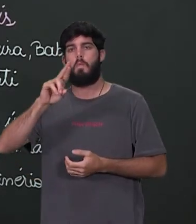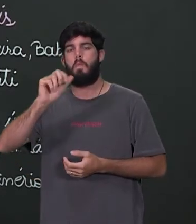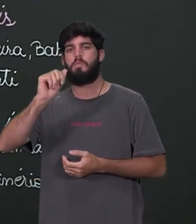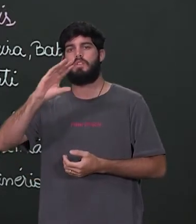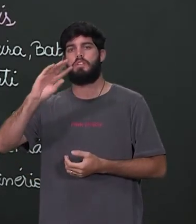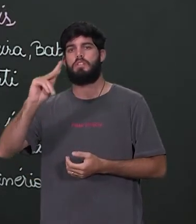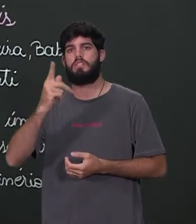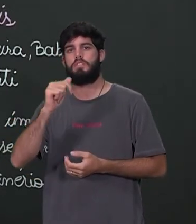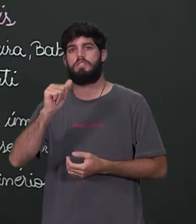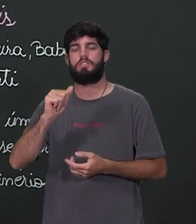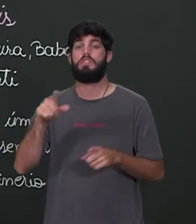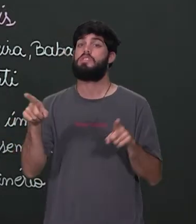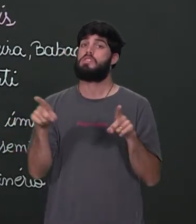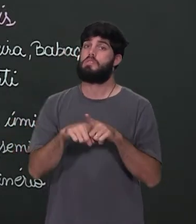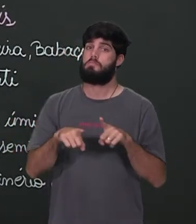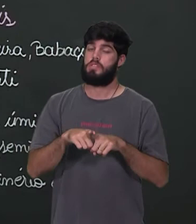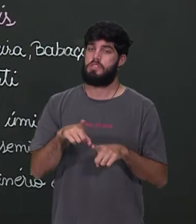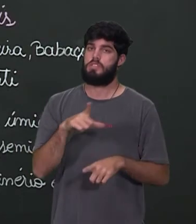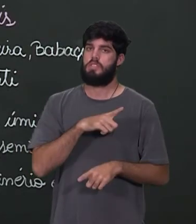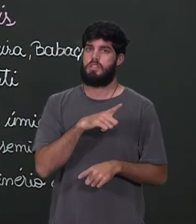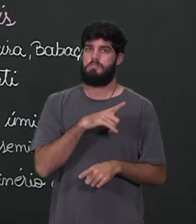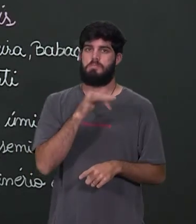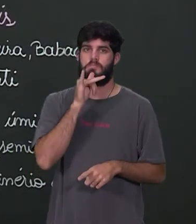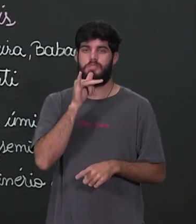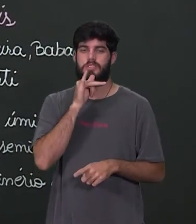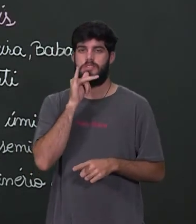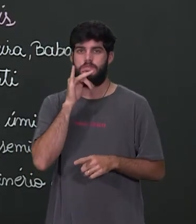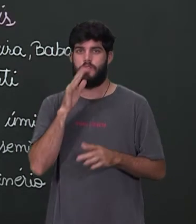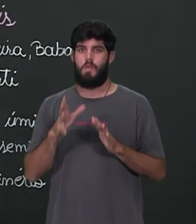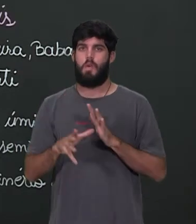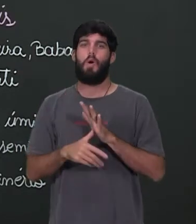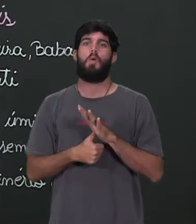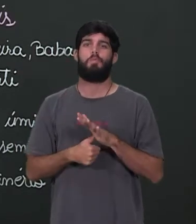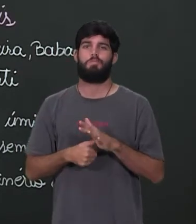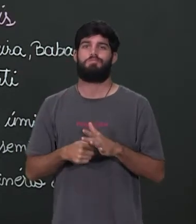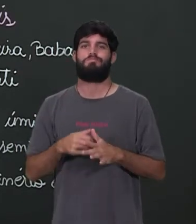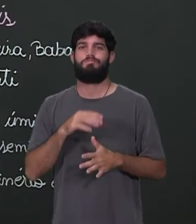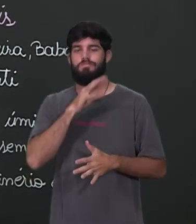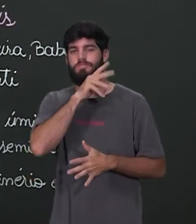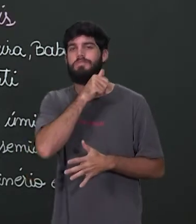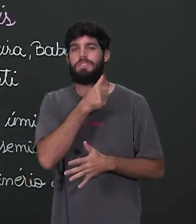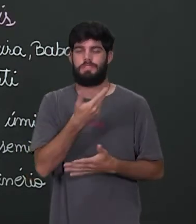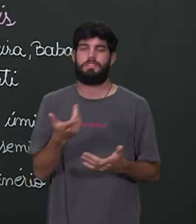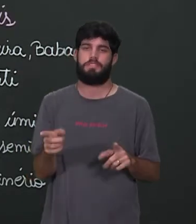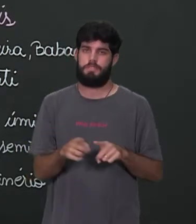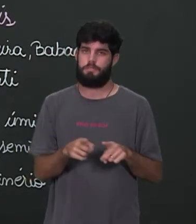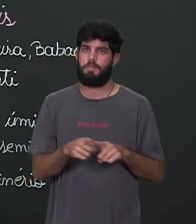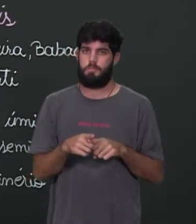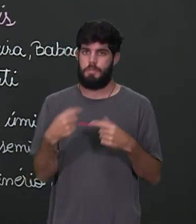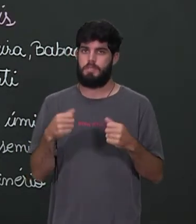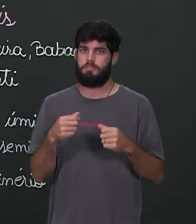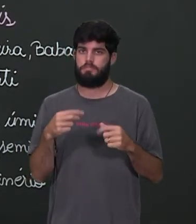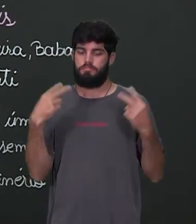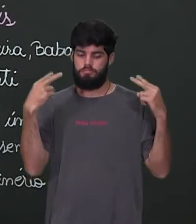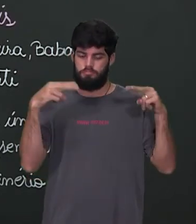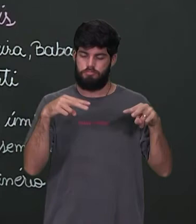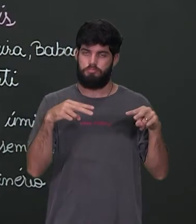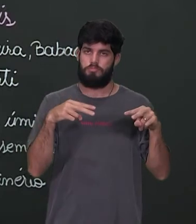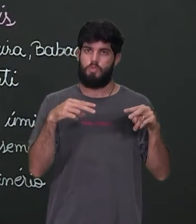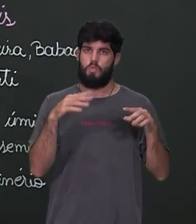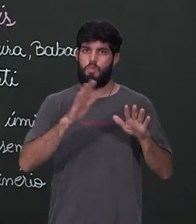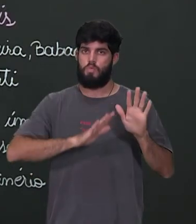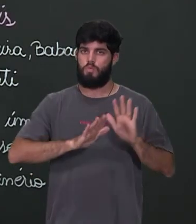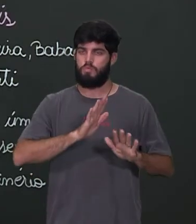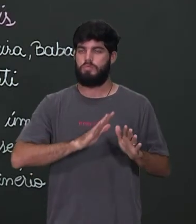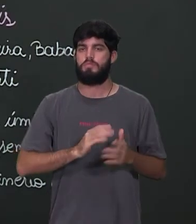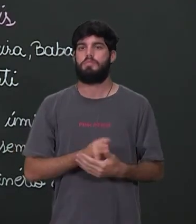em relação a tráfico de animais, então há todo um olhar e um cuidado em relação à floresta amazônica. Vamos avançar mais um